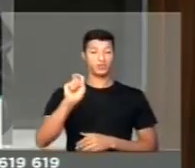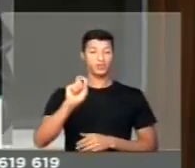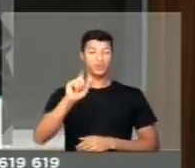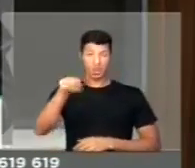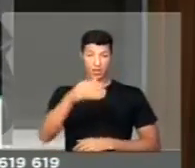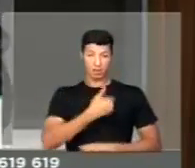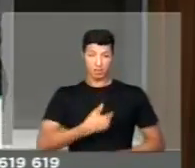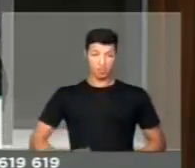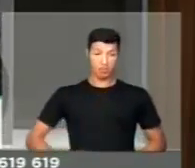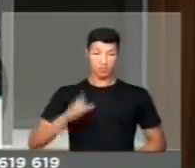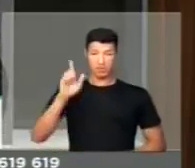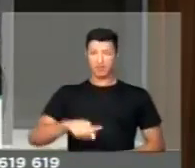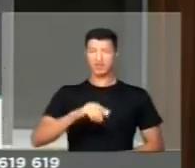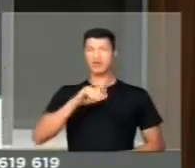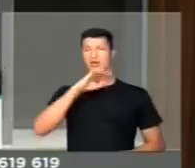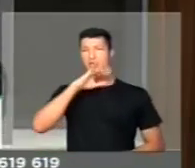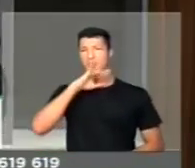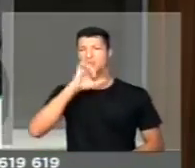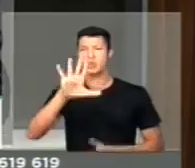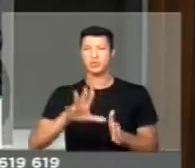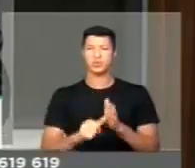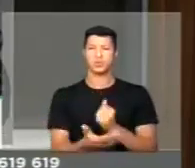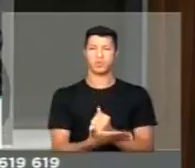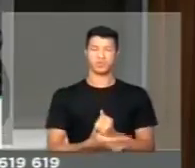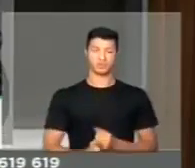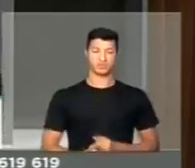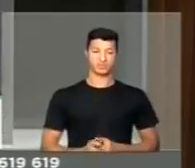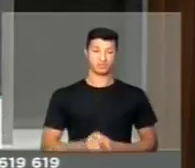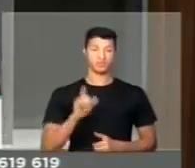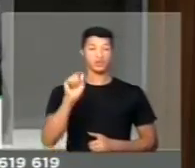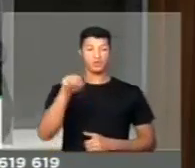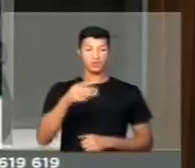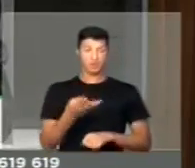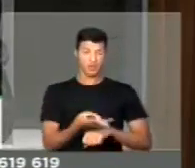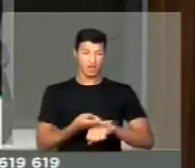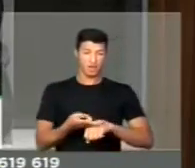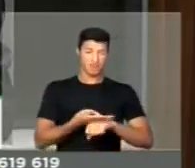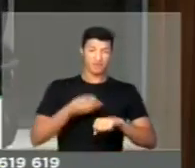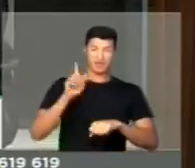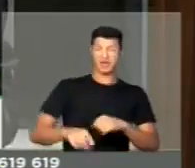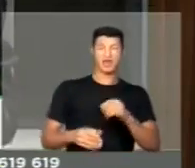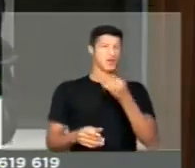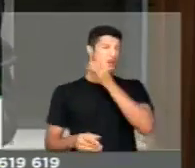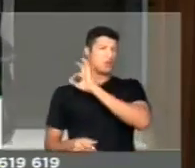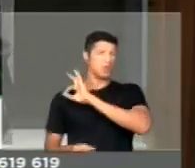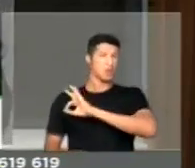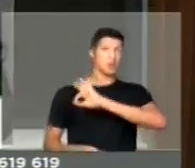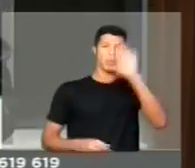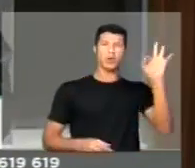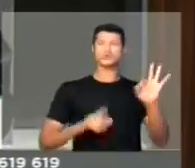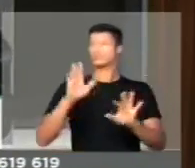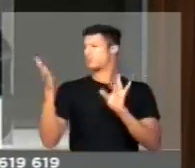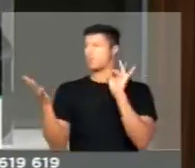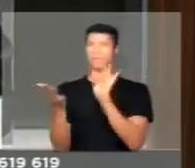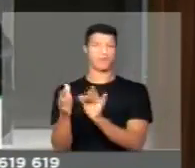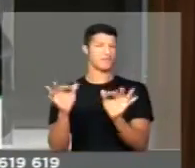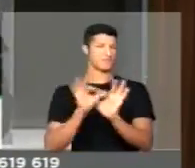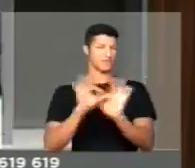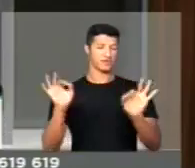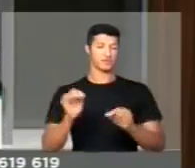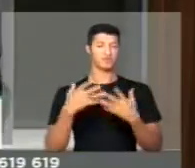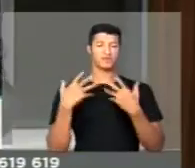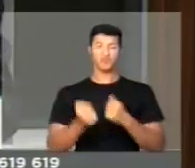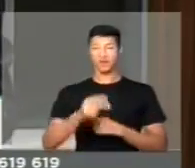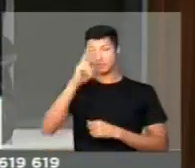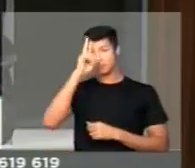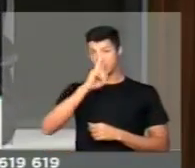é público é ruim e é corrupto, o que é privado é ótimo e é eficiente.